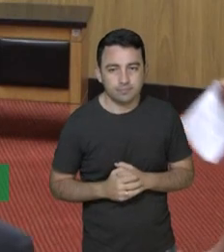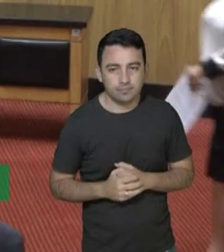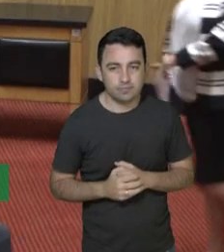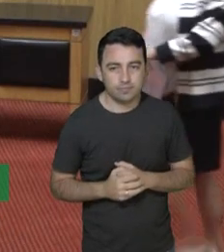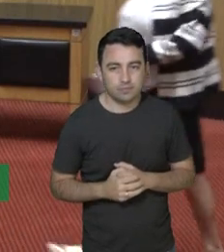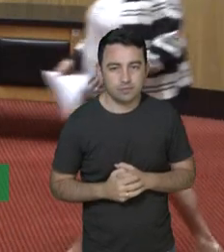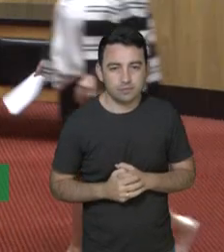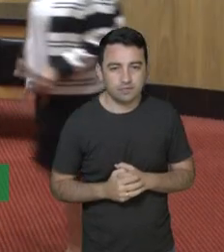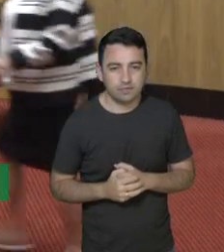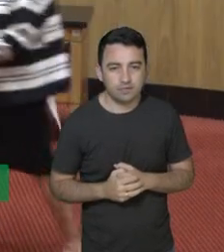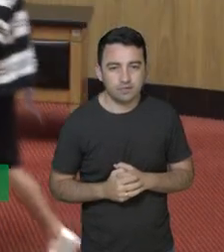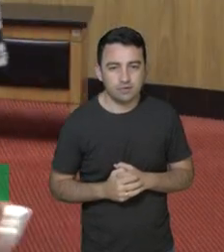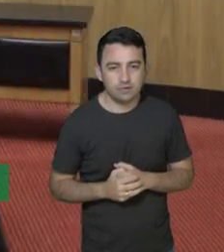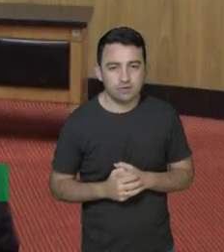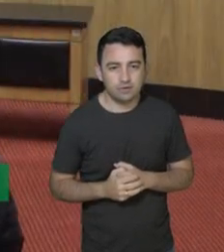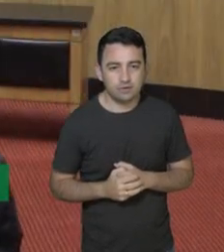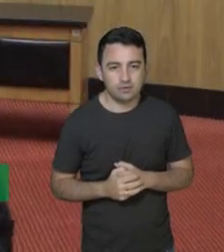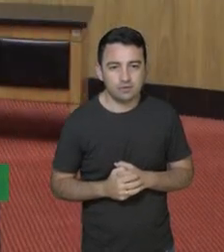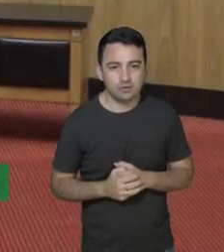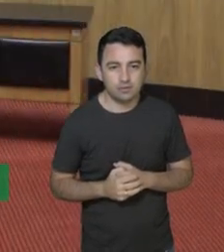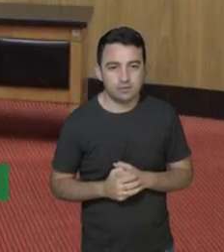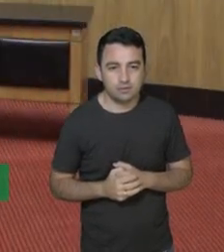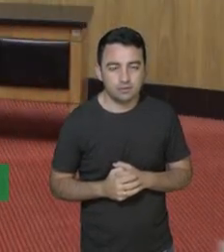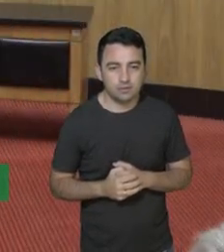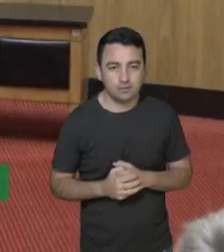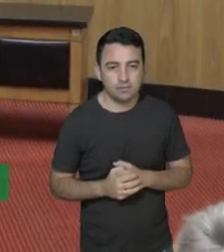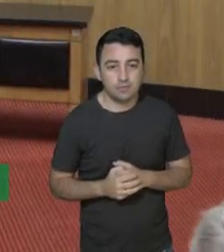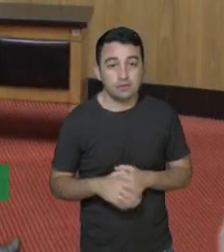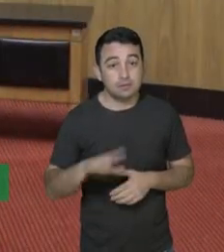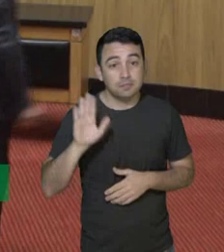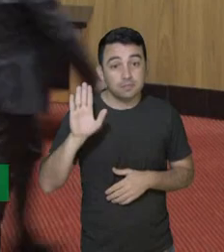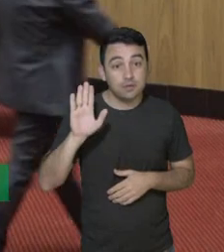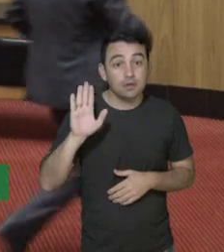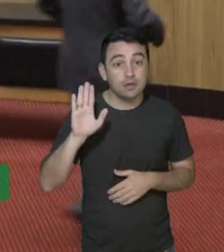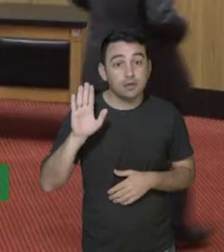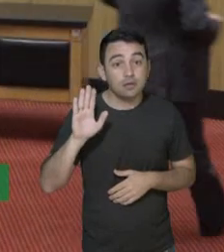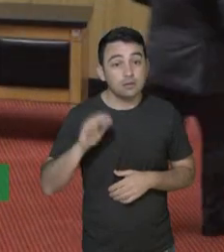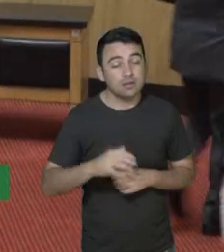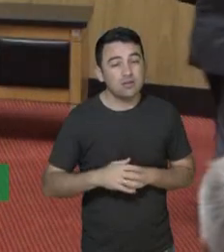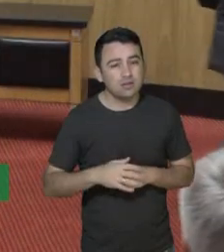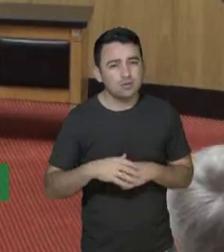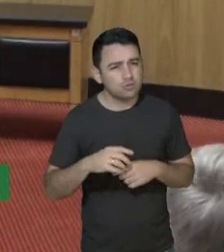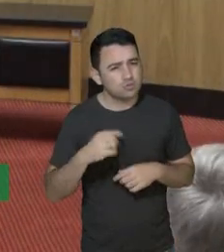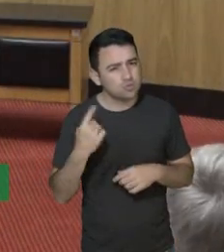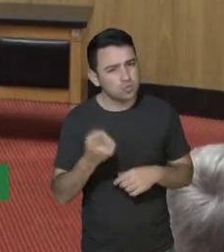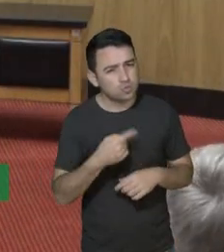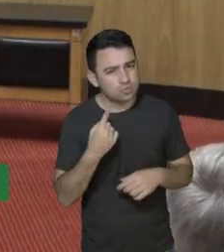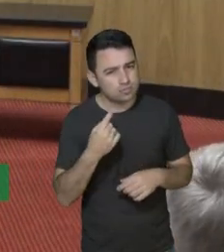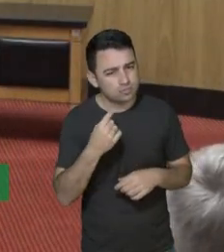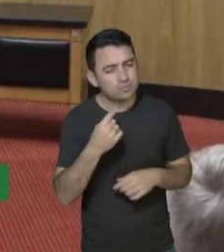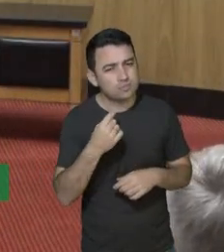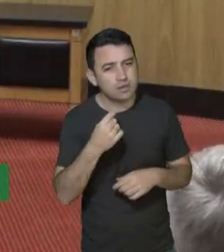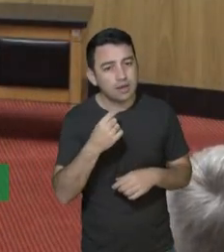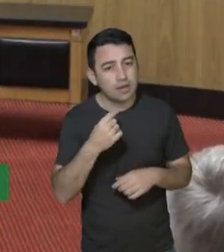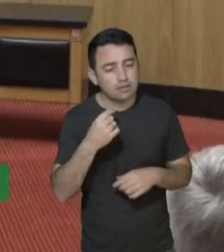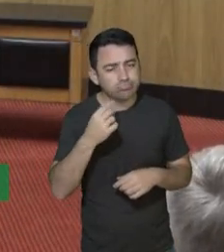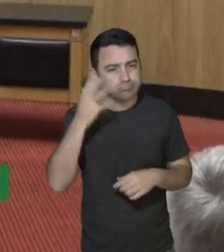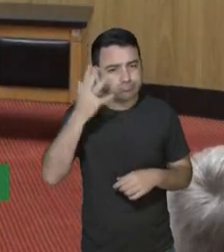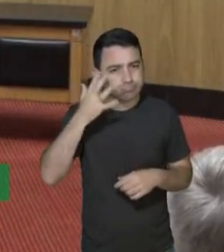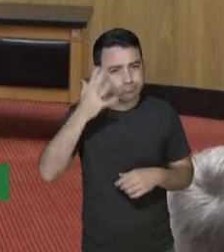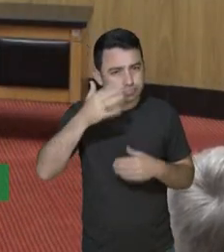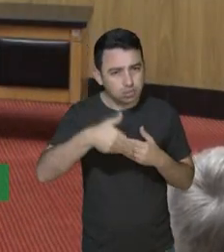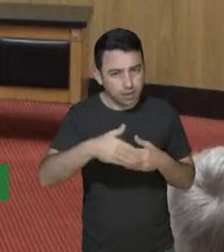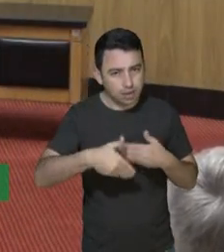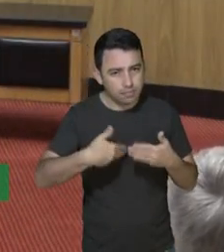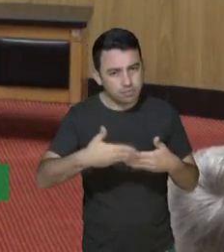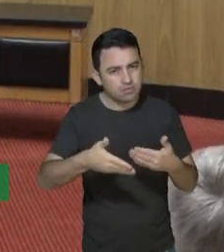palavra. Só questão de ordem, senhor presidente, até para a dinâmica dos pronunciamentos, um encaminhamento que